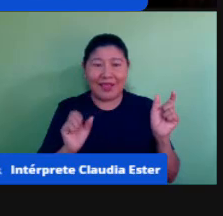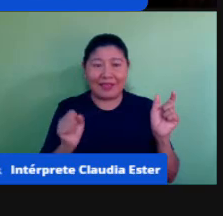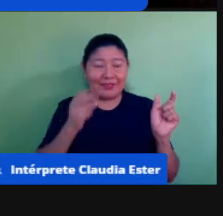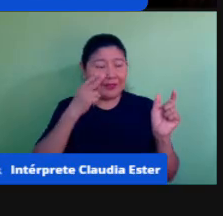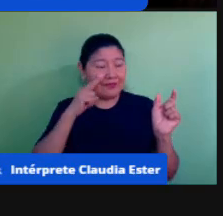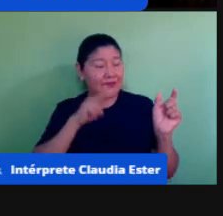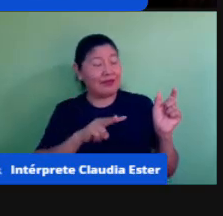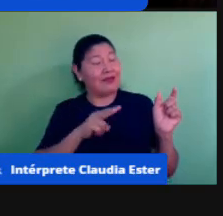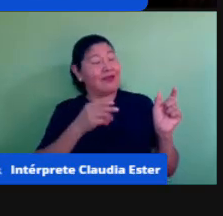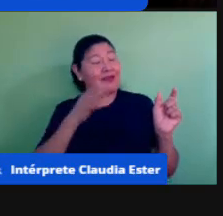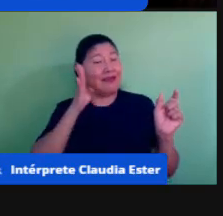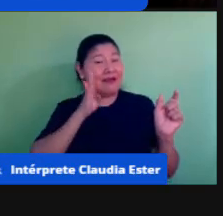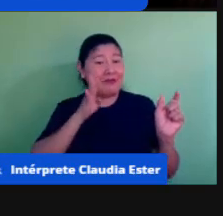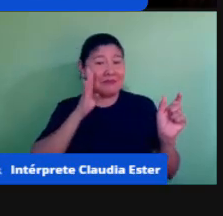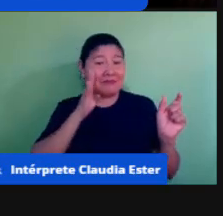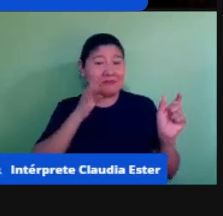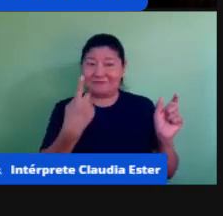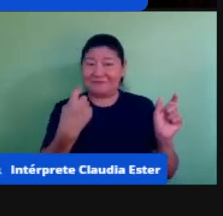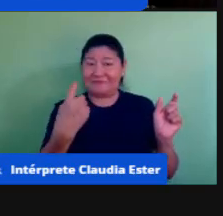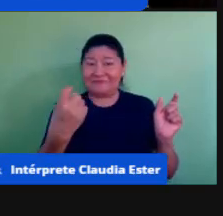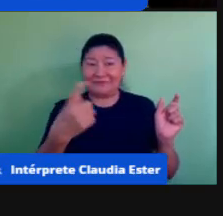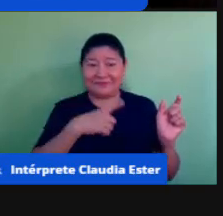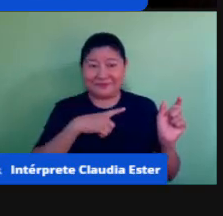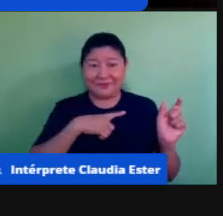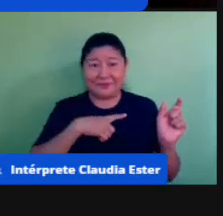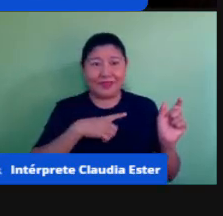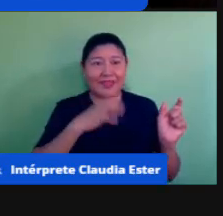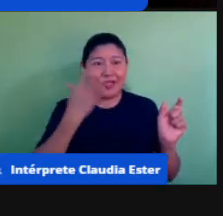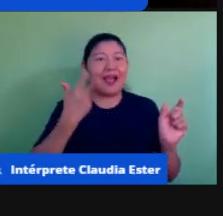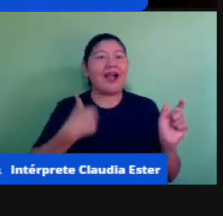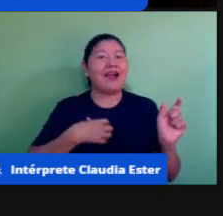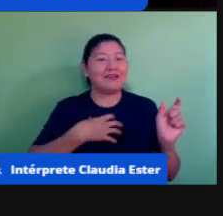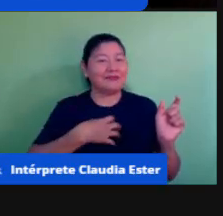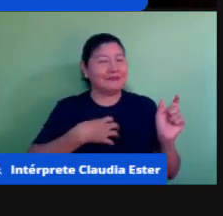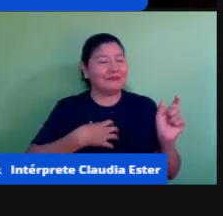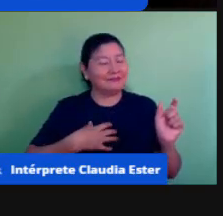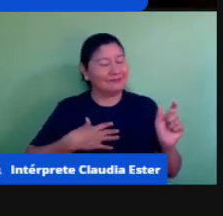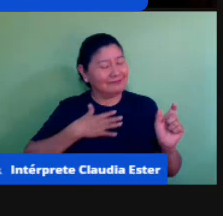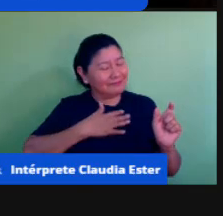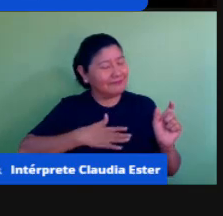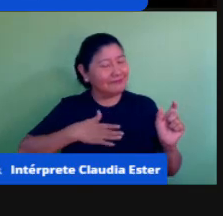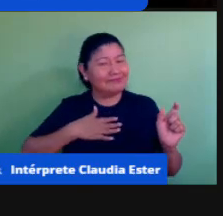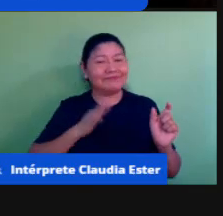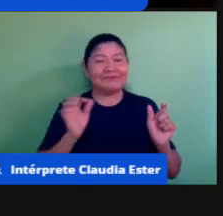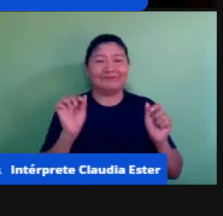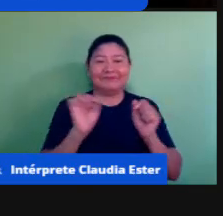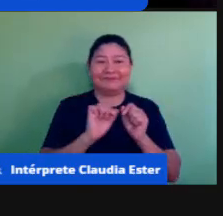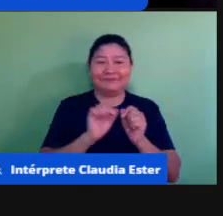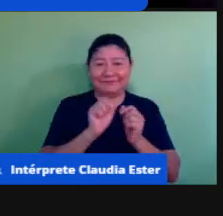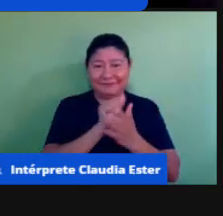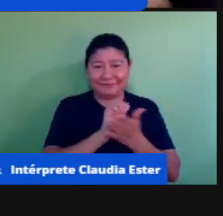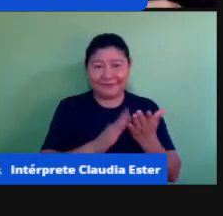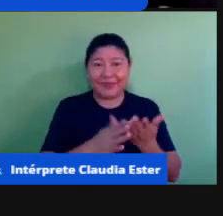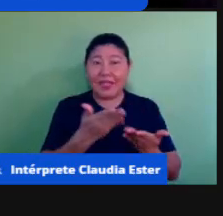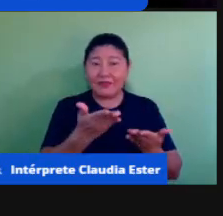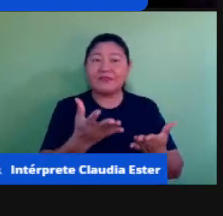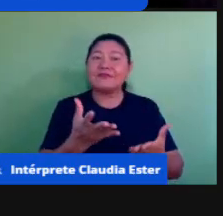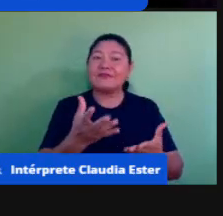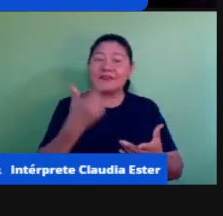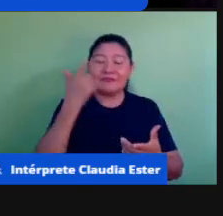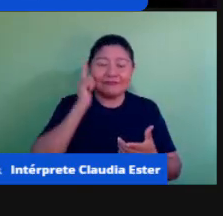criança vai estar estudando de uma forma bem mais interessante. E você vai conseguir fazer com que seu aluno